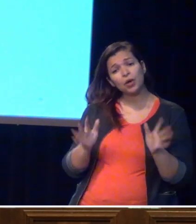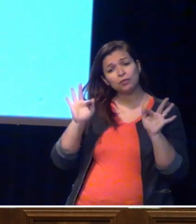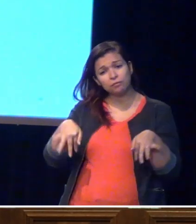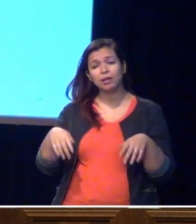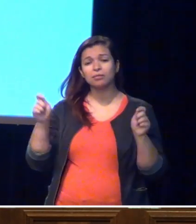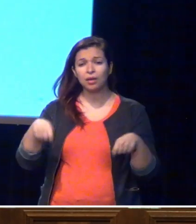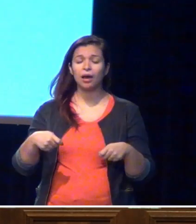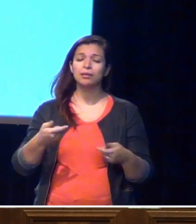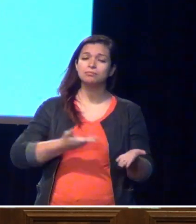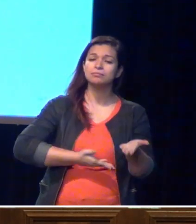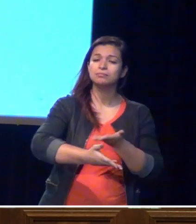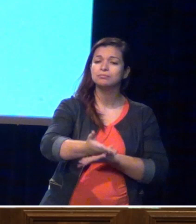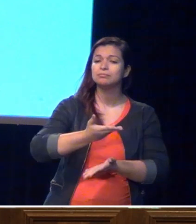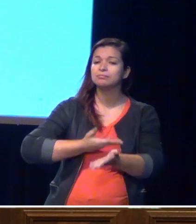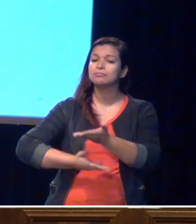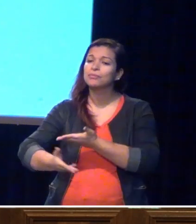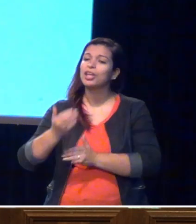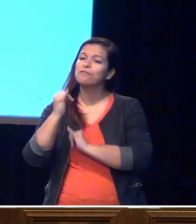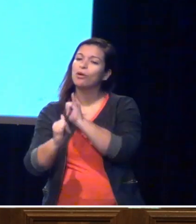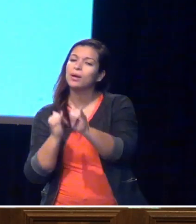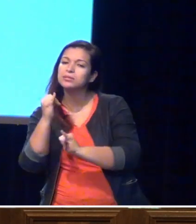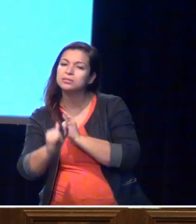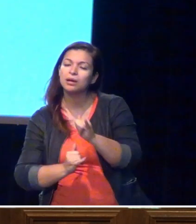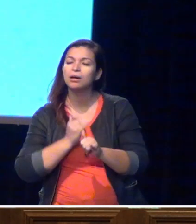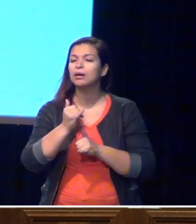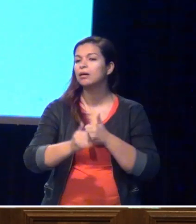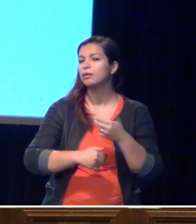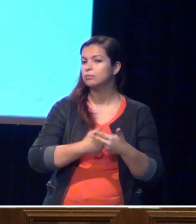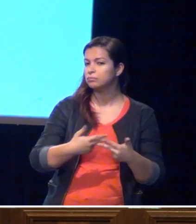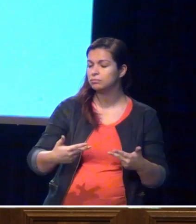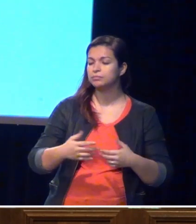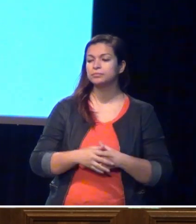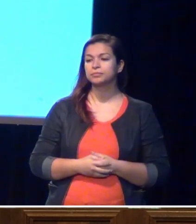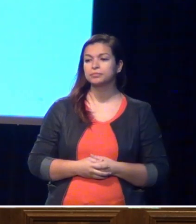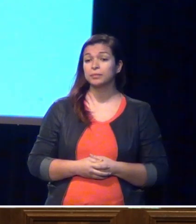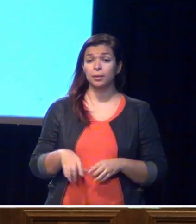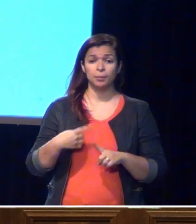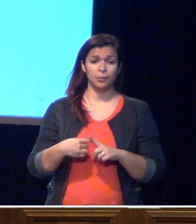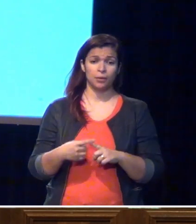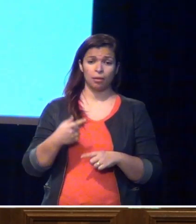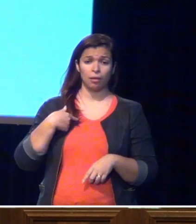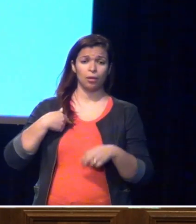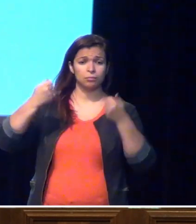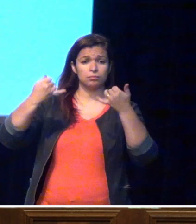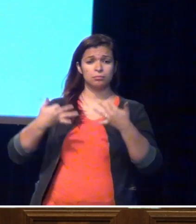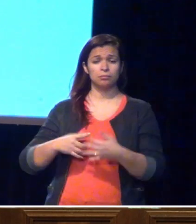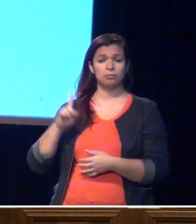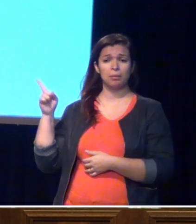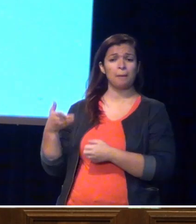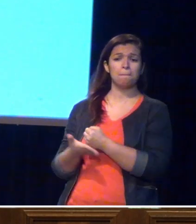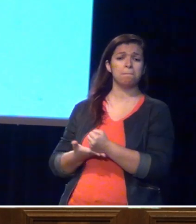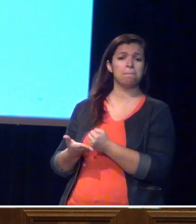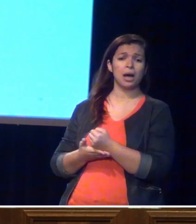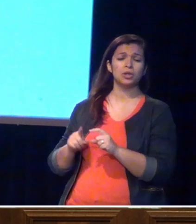aqui de informações, porque a base do que eu vou falar hoje não